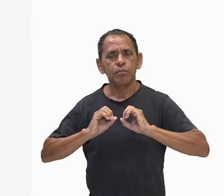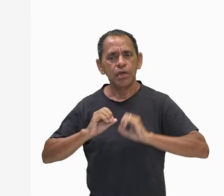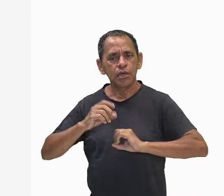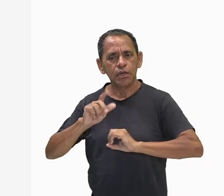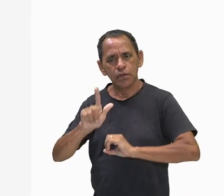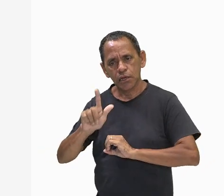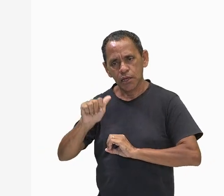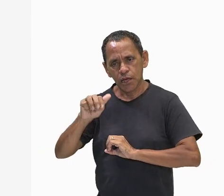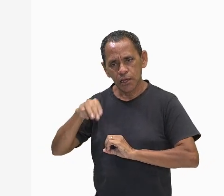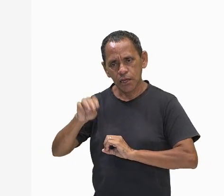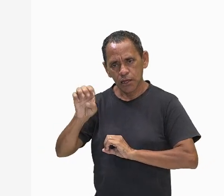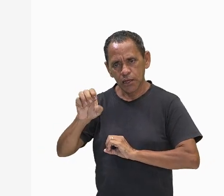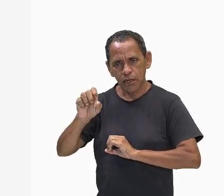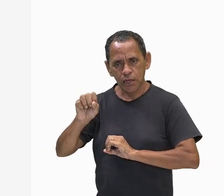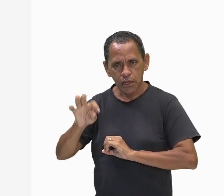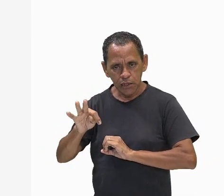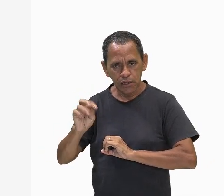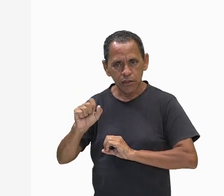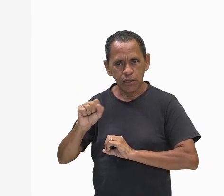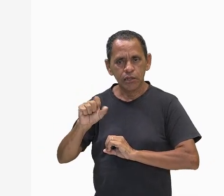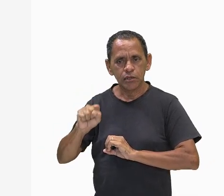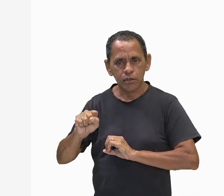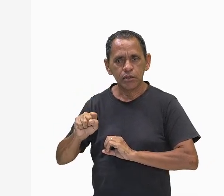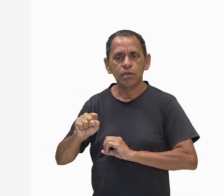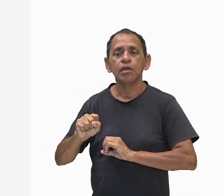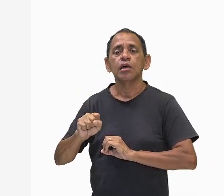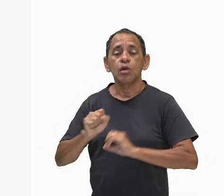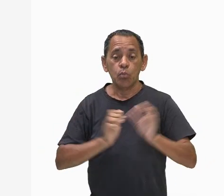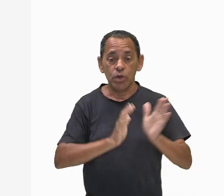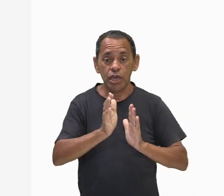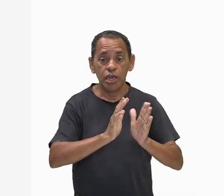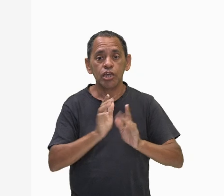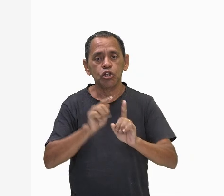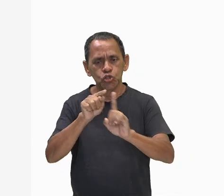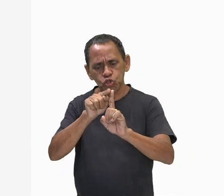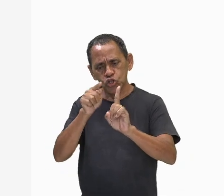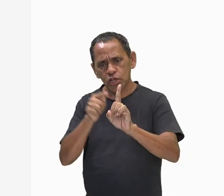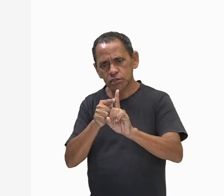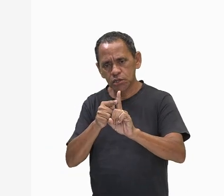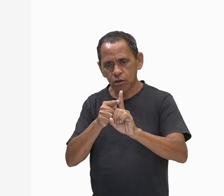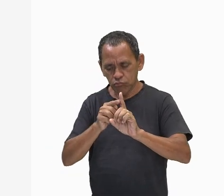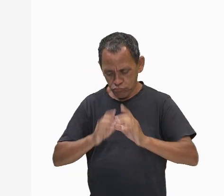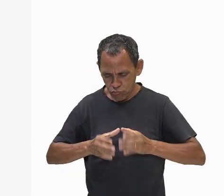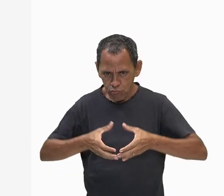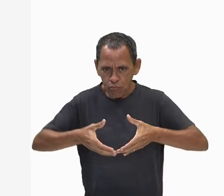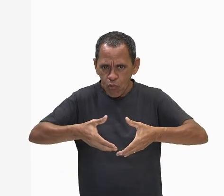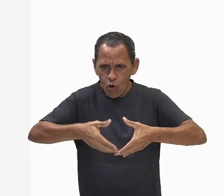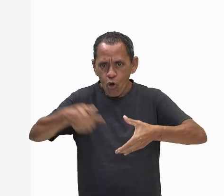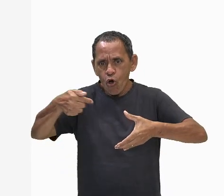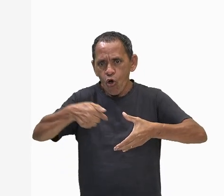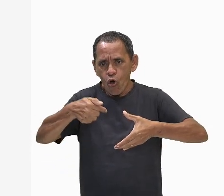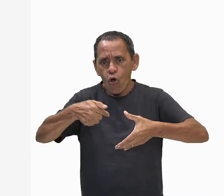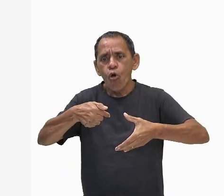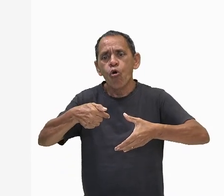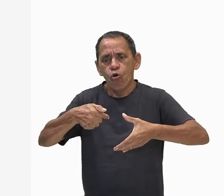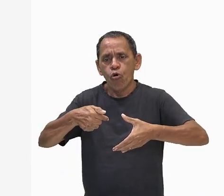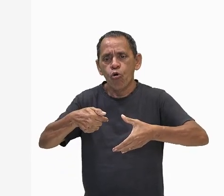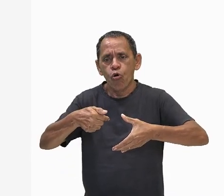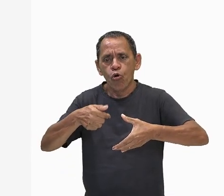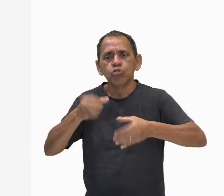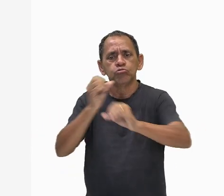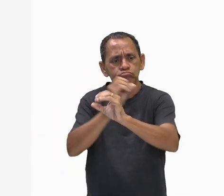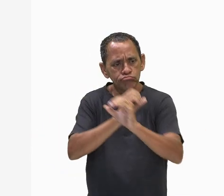fisiológica é a questão da gestação. O útero, ele fornece um ambiente seguro e nutritivo